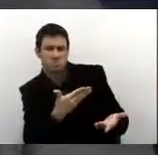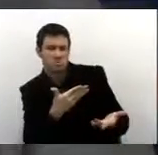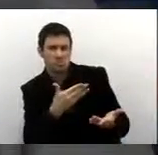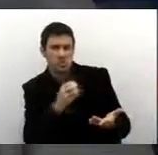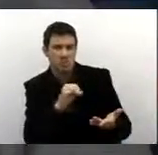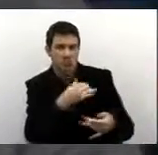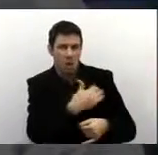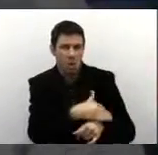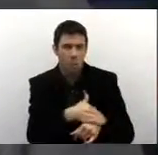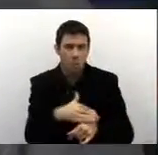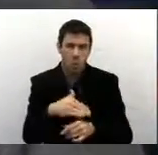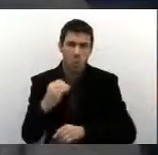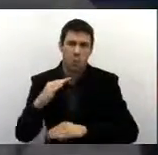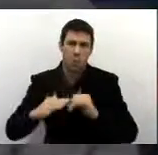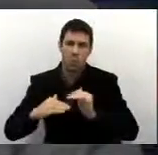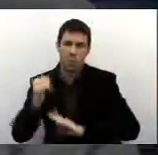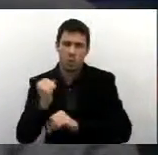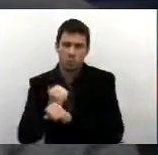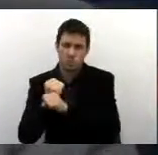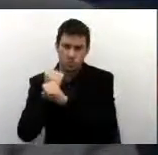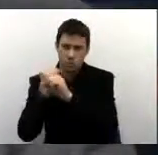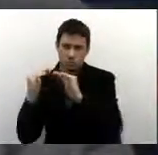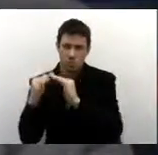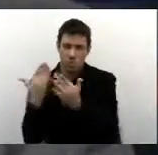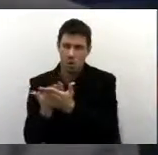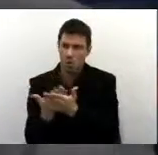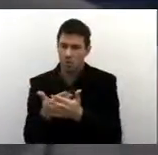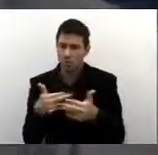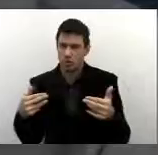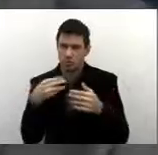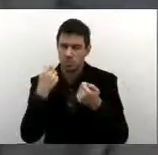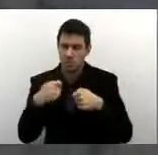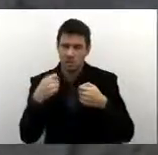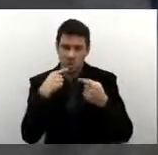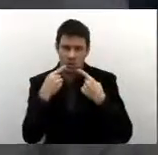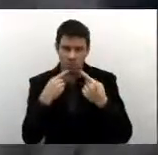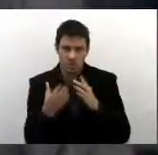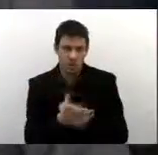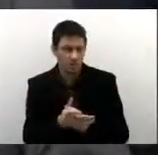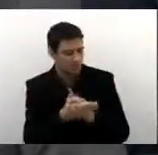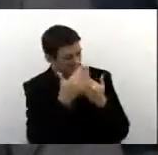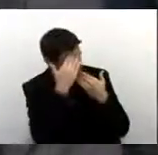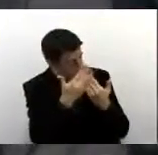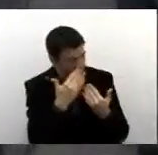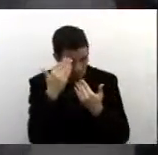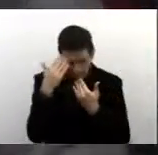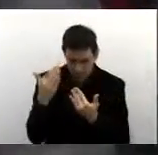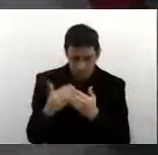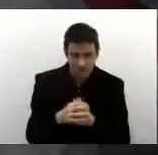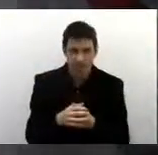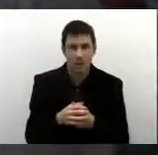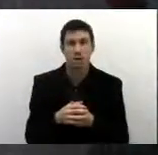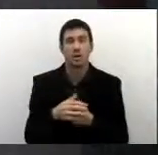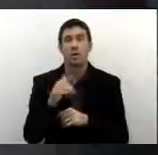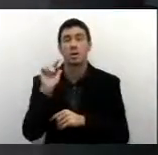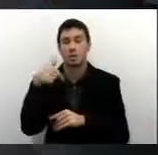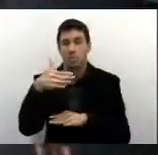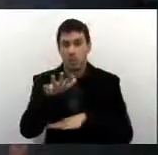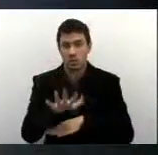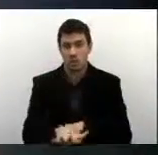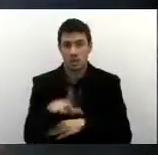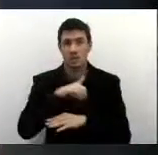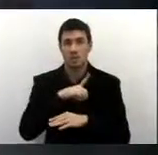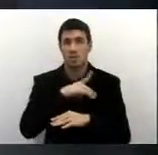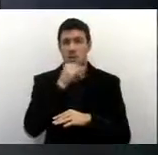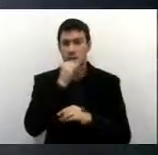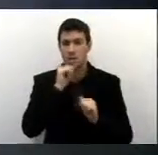asfalto, construção de escola, isso nós temos que discutir aqui. Legal, obrigado, vereador. Obrigado, nós estamos à disposição. É, mais tarde tem sessão. Aqui o vereador Geraldo